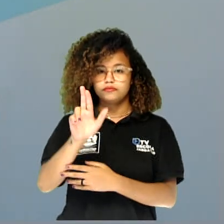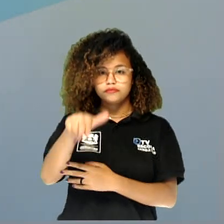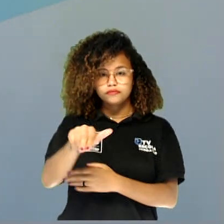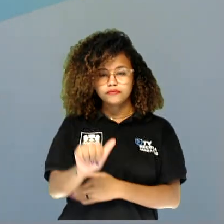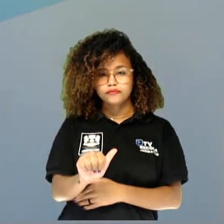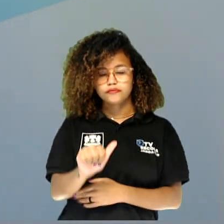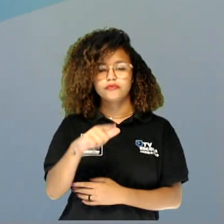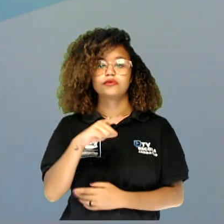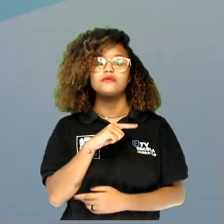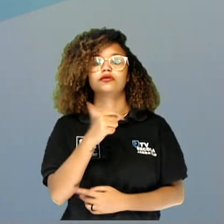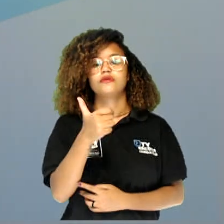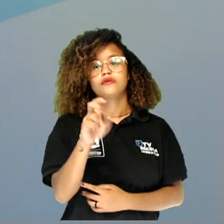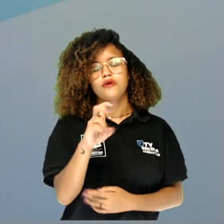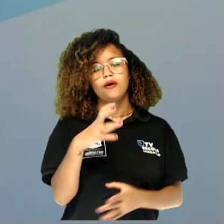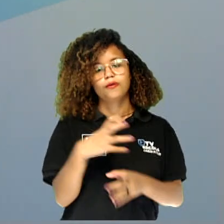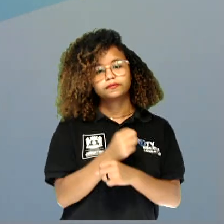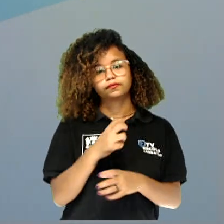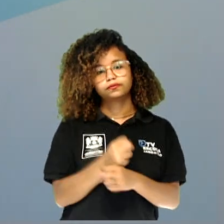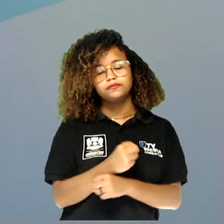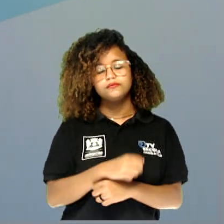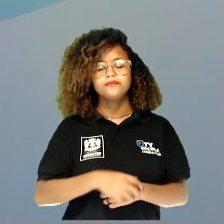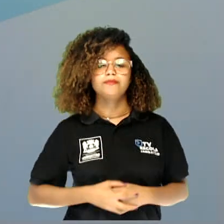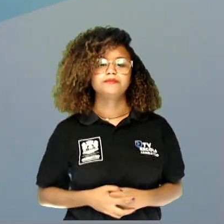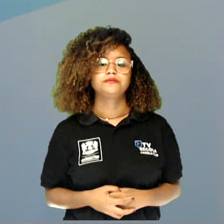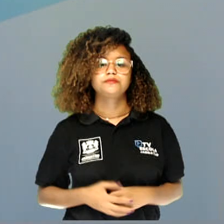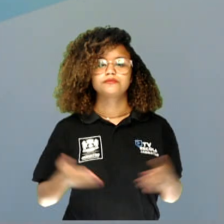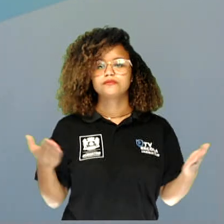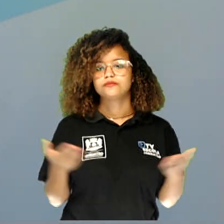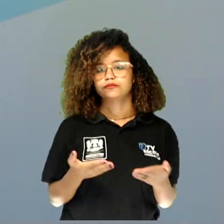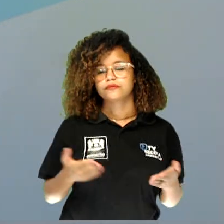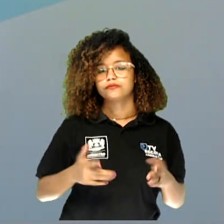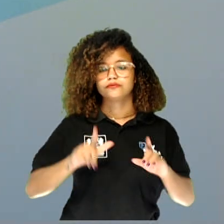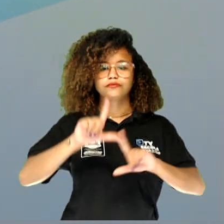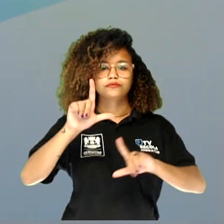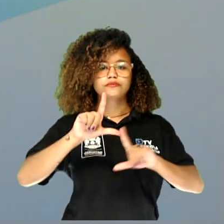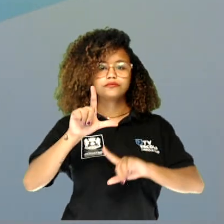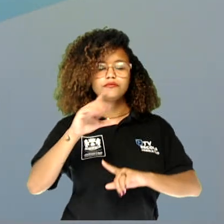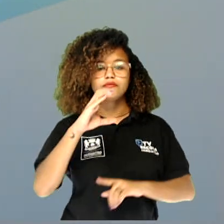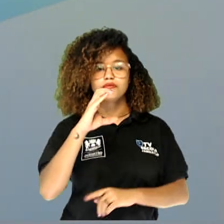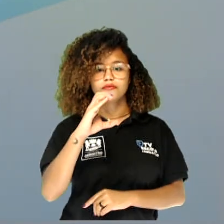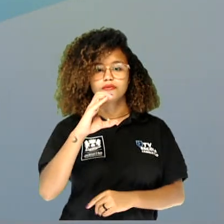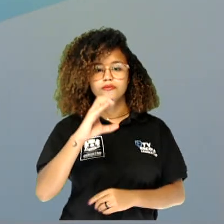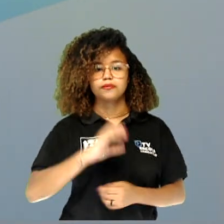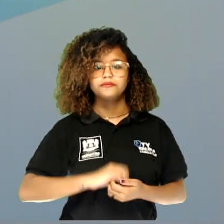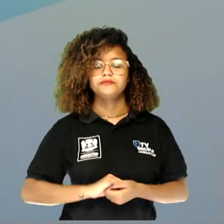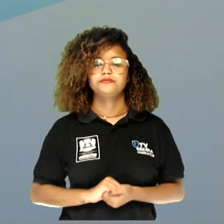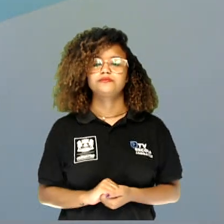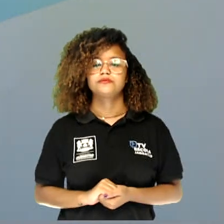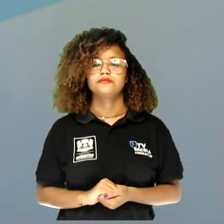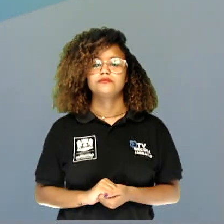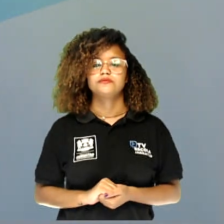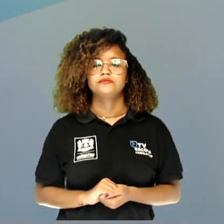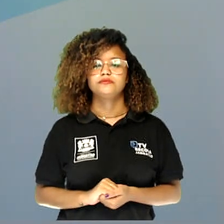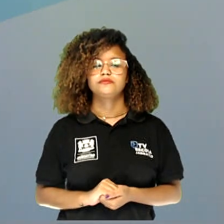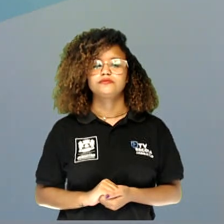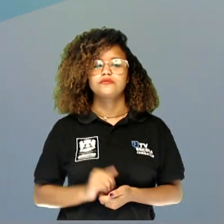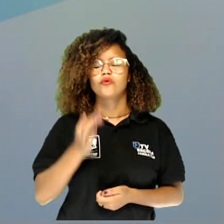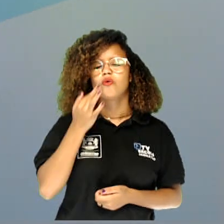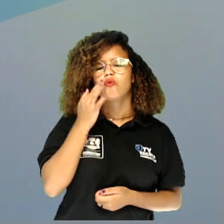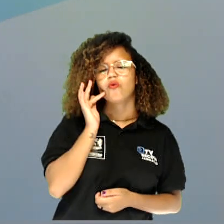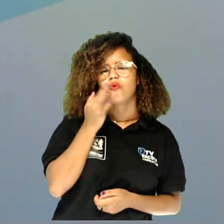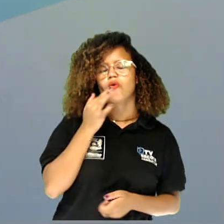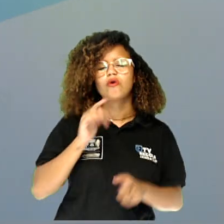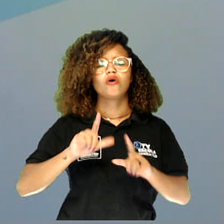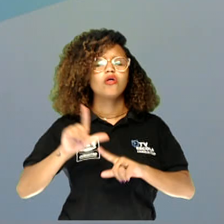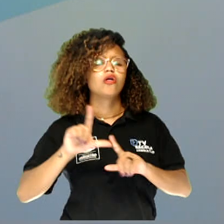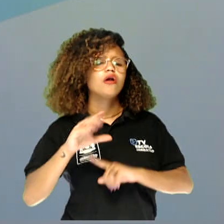Temos 15 pontos. Vamos agora para a letra C. Uma fruta com a